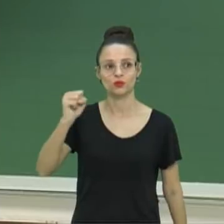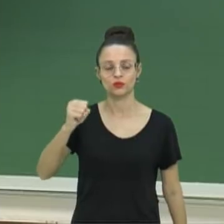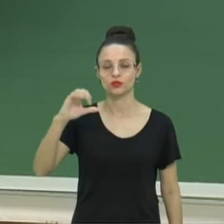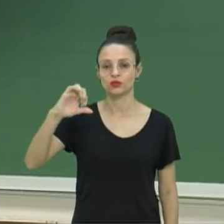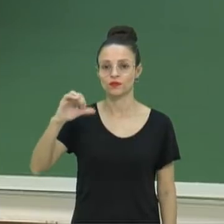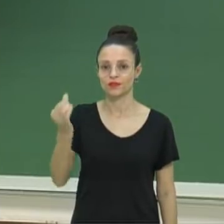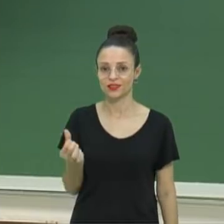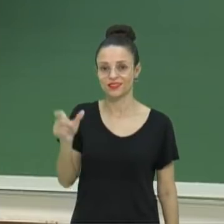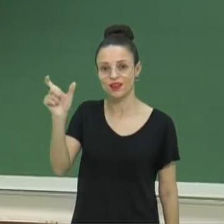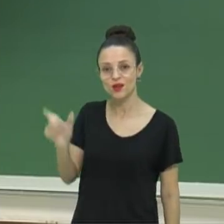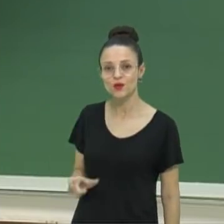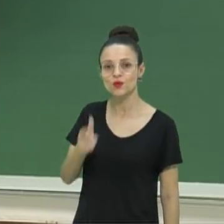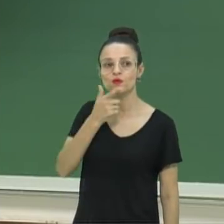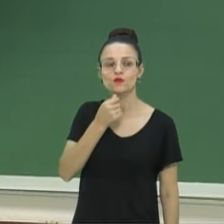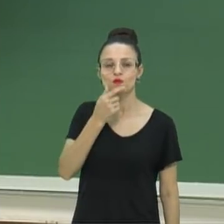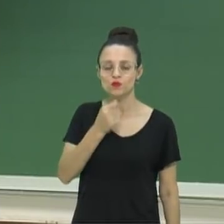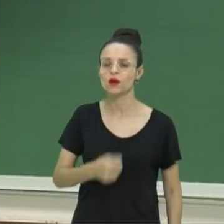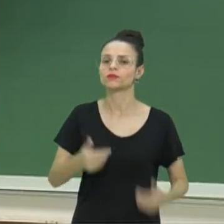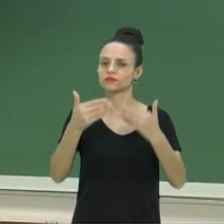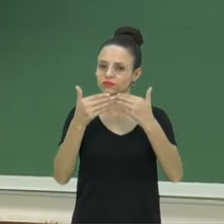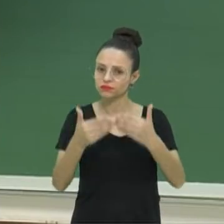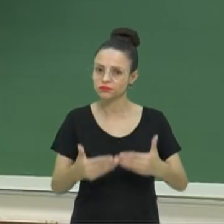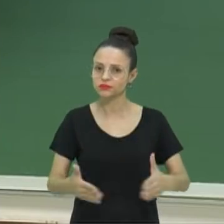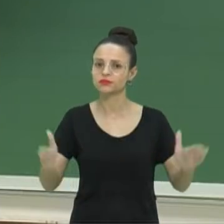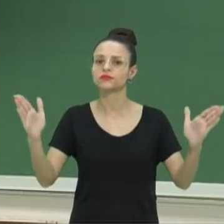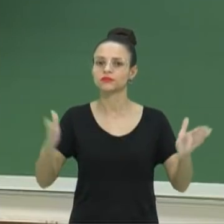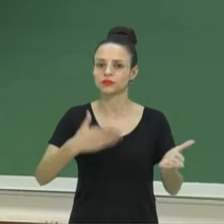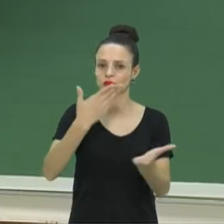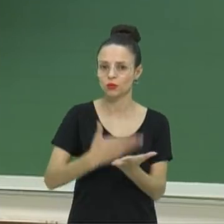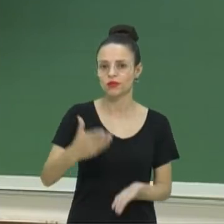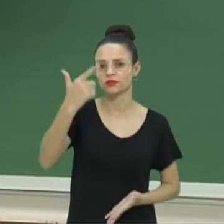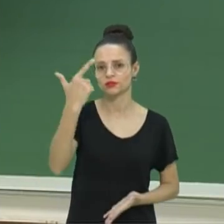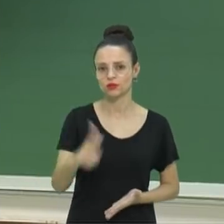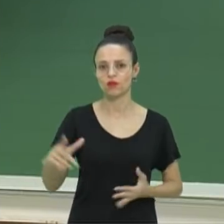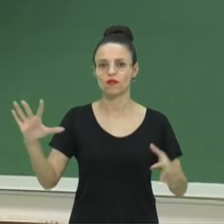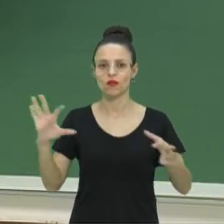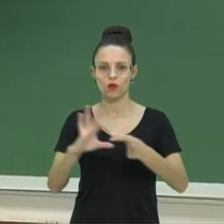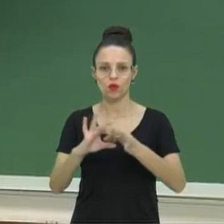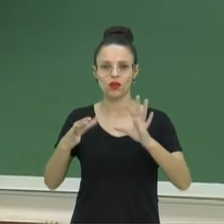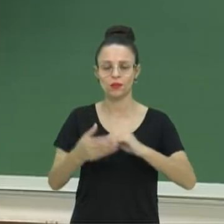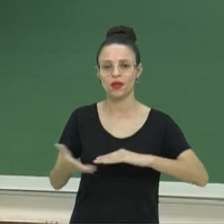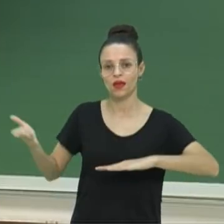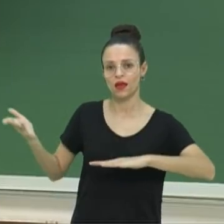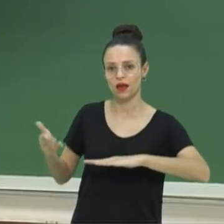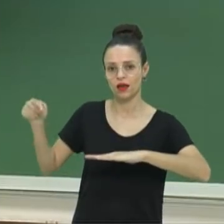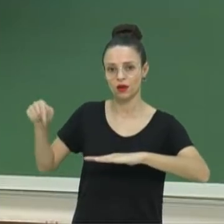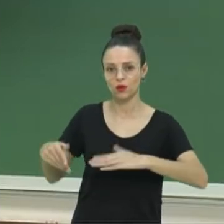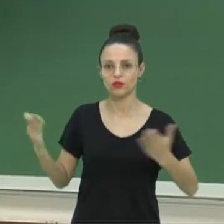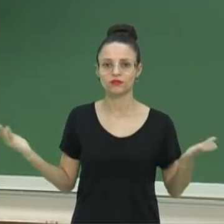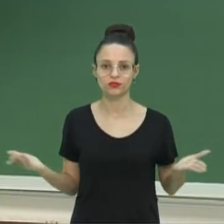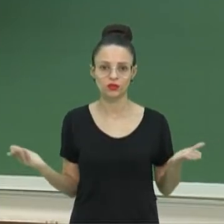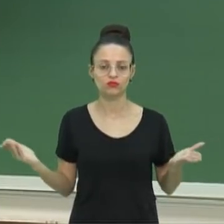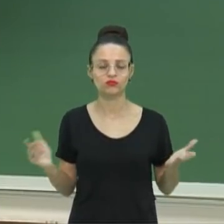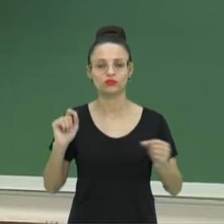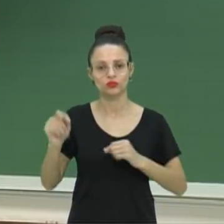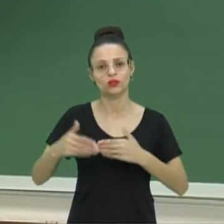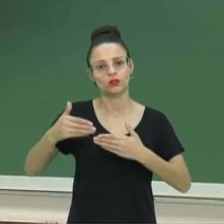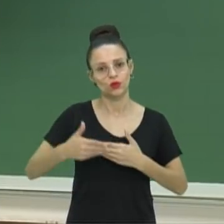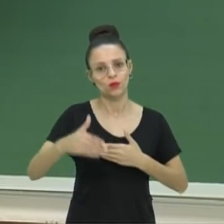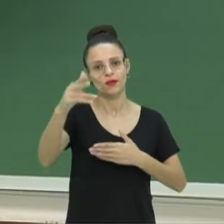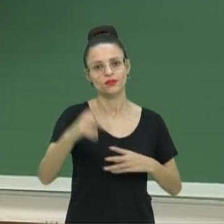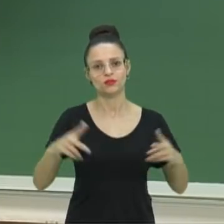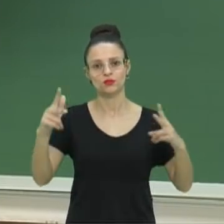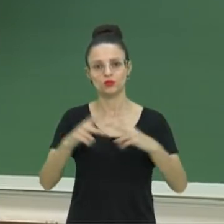1896, né, o Barão de Coubertin, então, recomeça as Olimpíadas da Era Moderna, que são chamadas. Né? E a partir desse recomeço, né, as